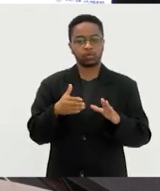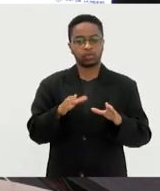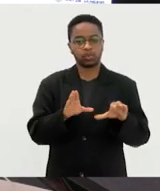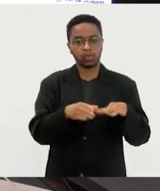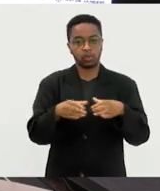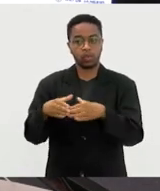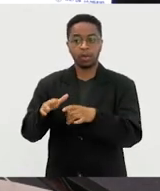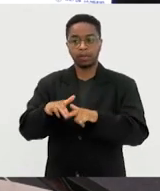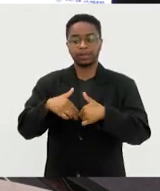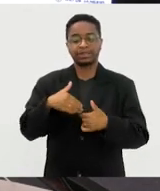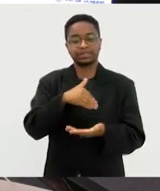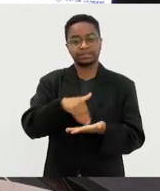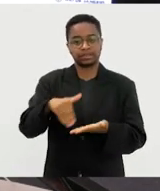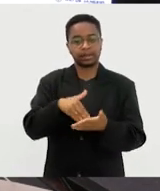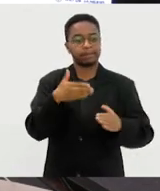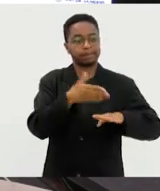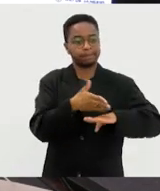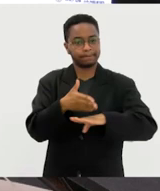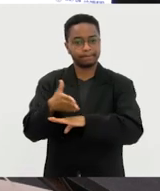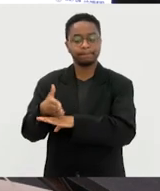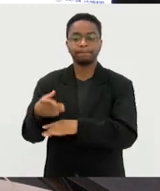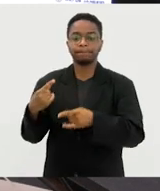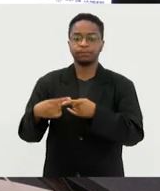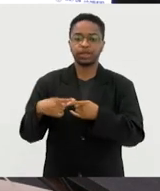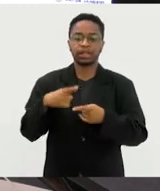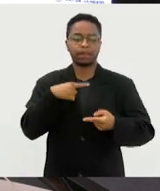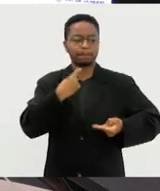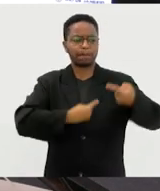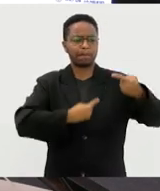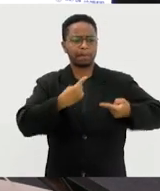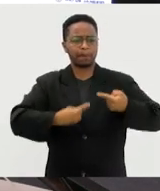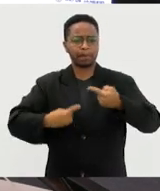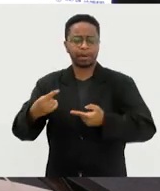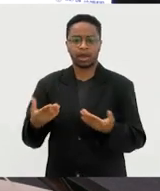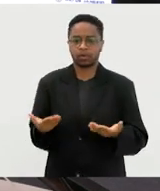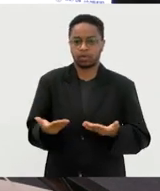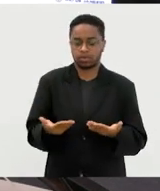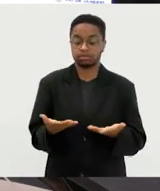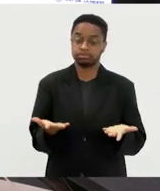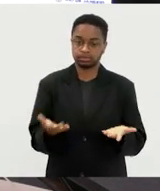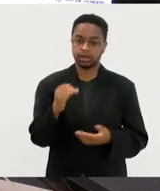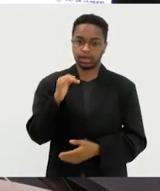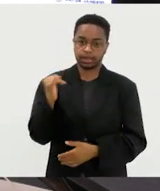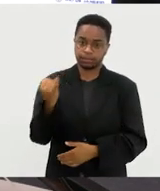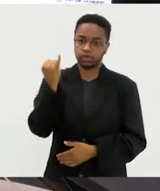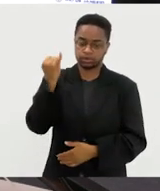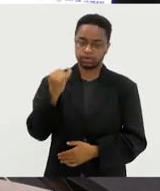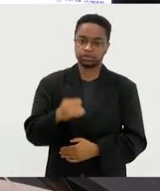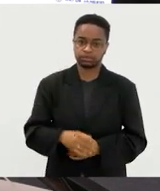envolvido nisso, porque é fundamental. As discussões estão borbulhando nesse momento. É agora, né? Que vem o...